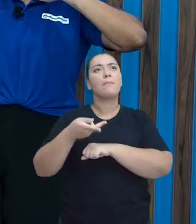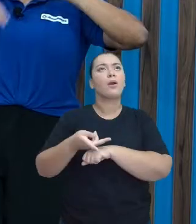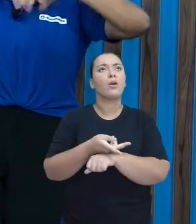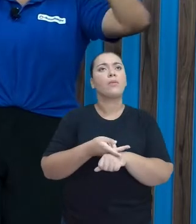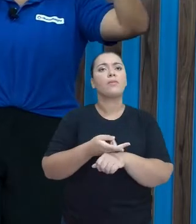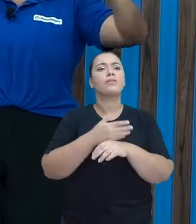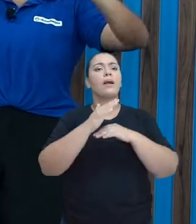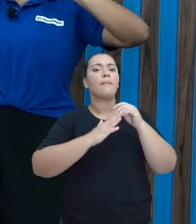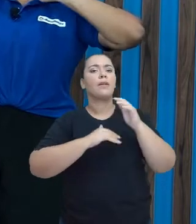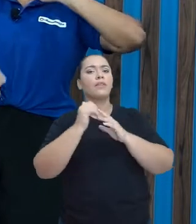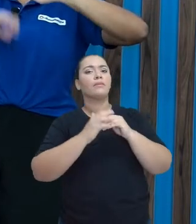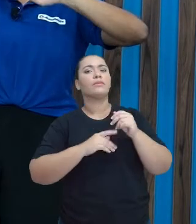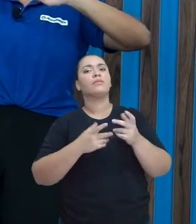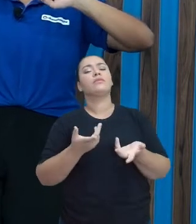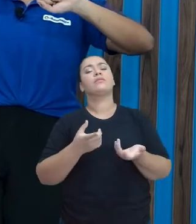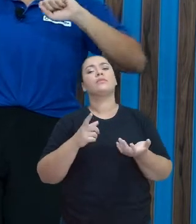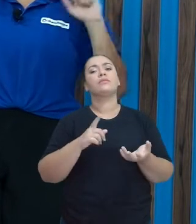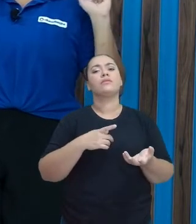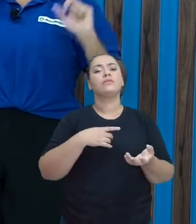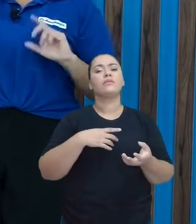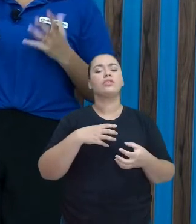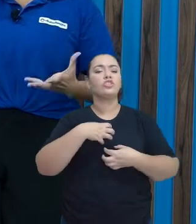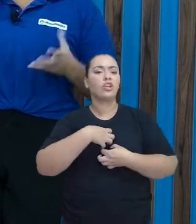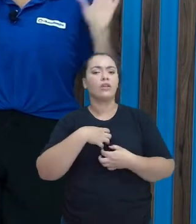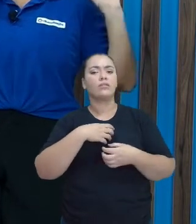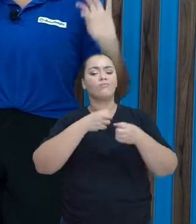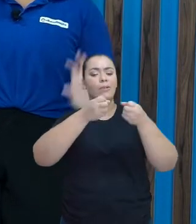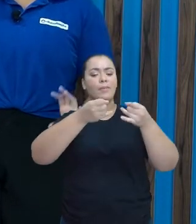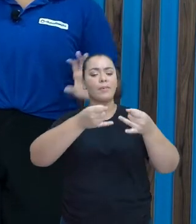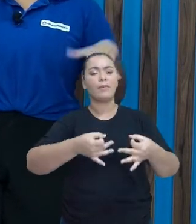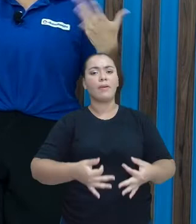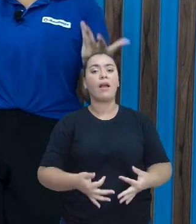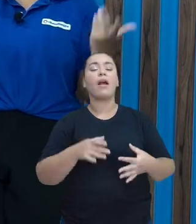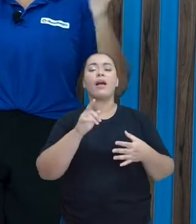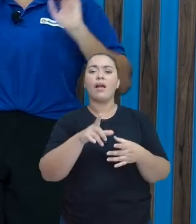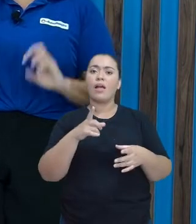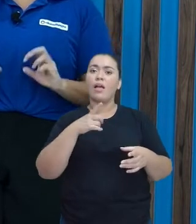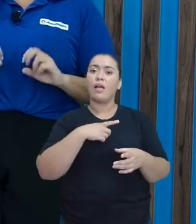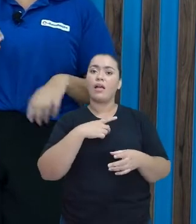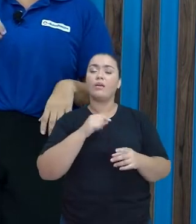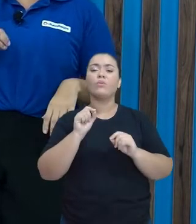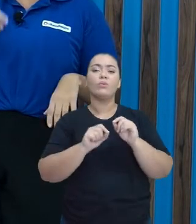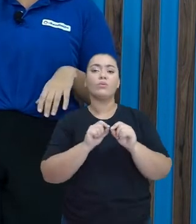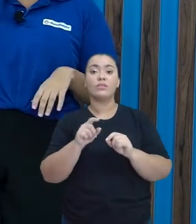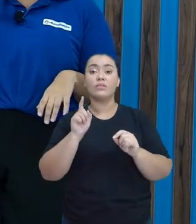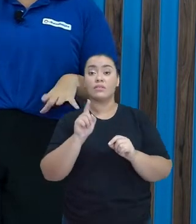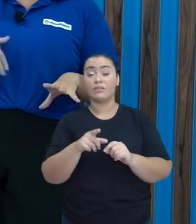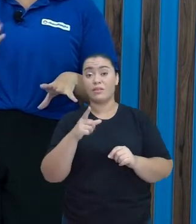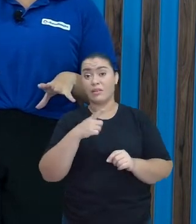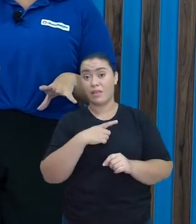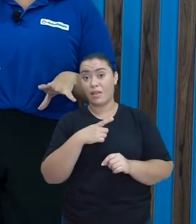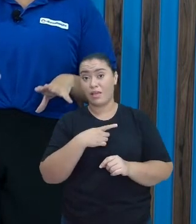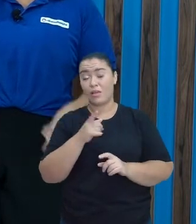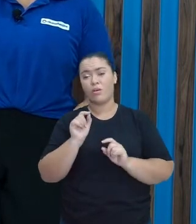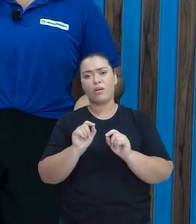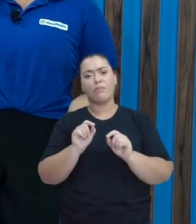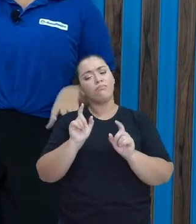procura-se um apartamento do jeito tal. A gente está fazendo o quê? Criando uma imagem, criando um